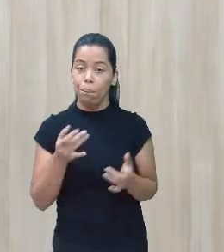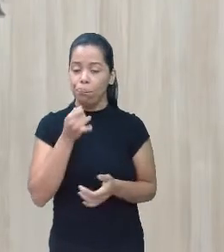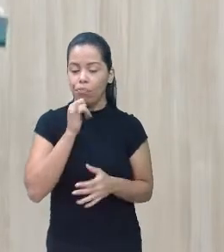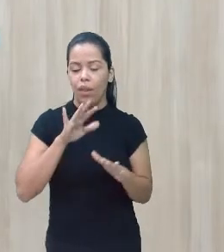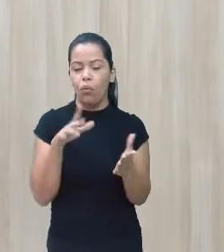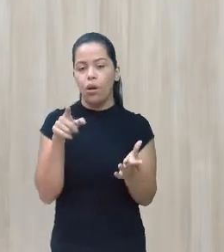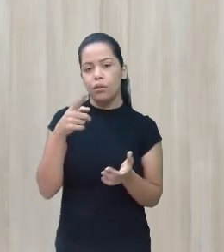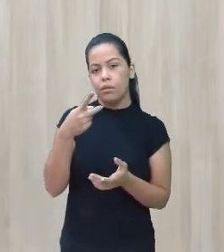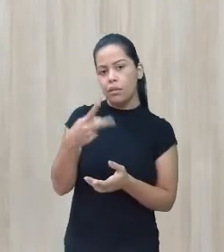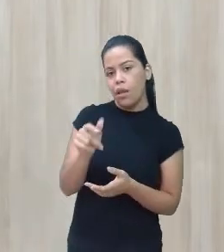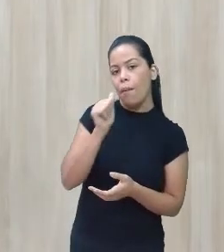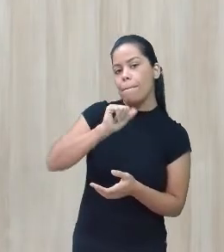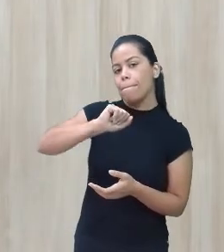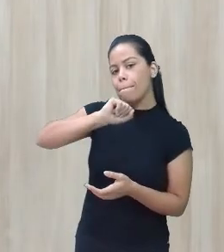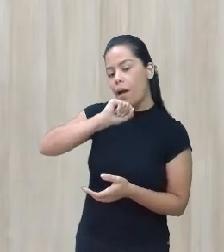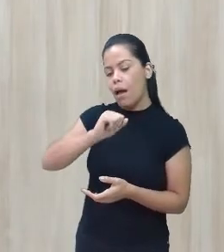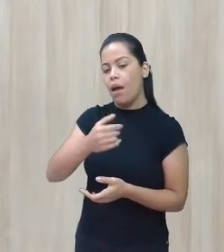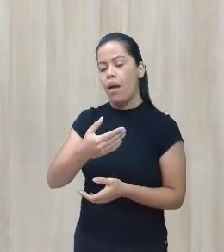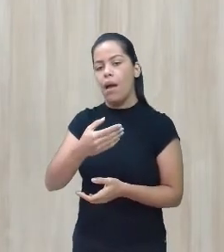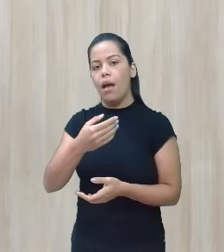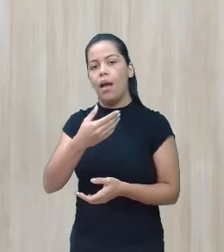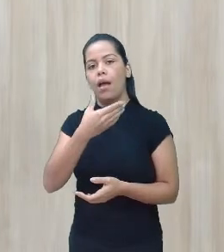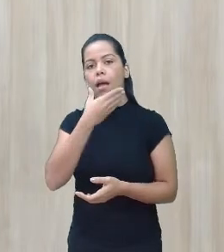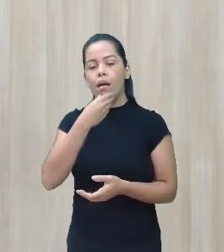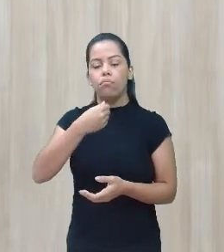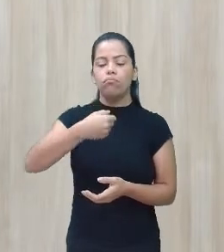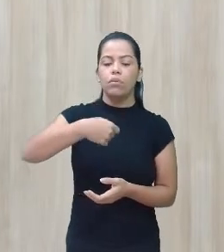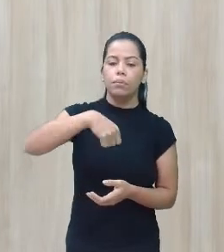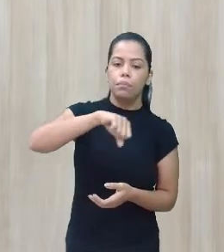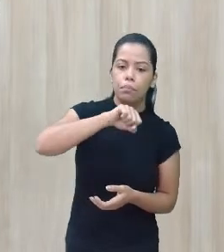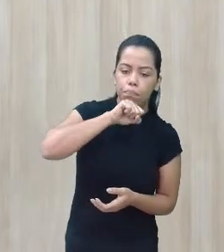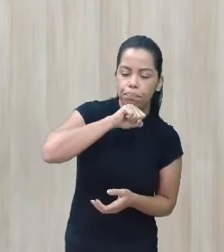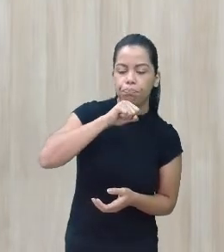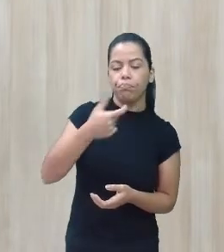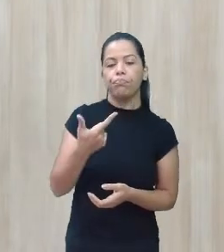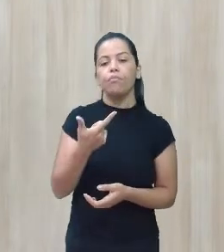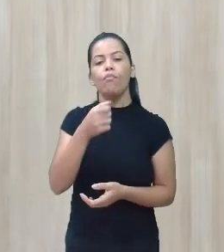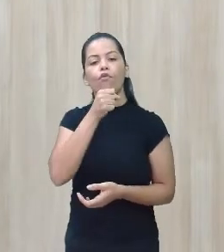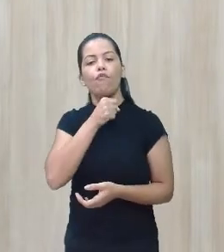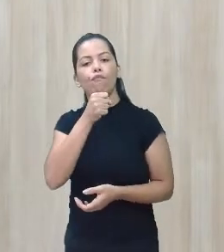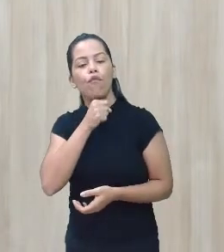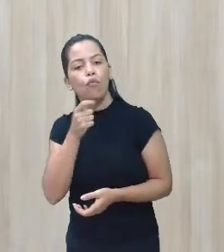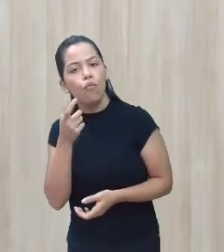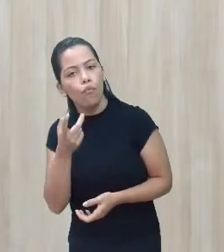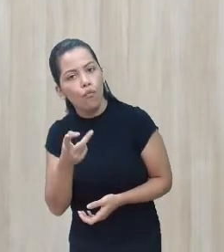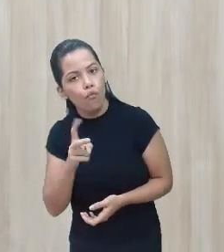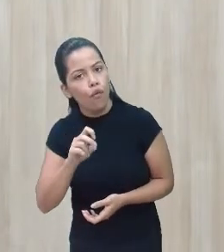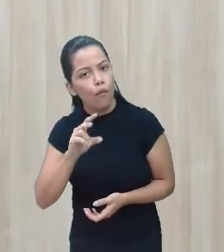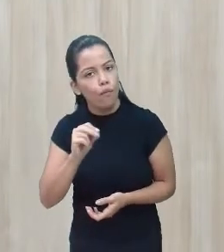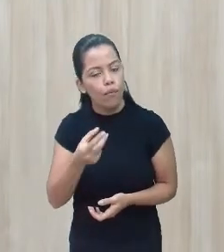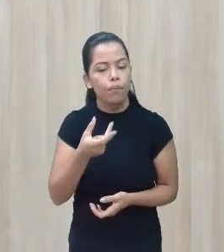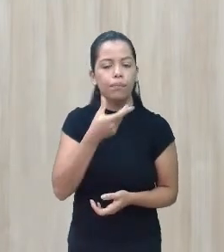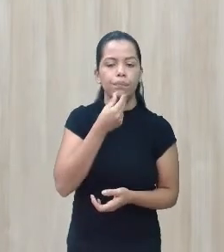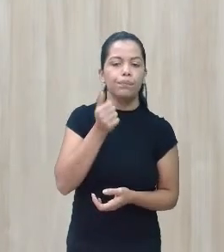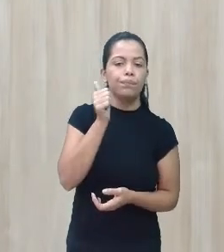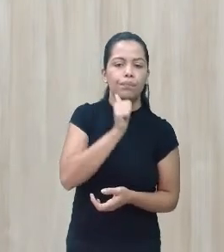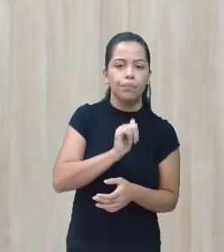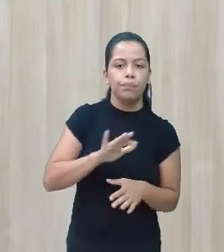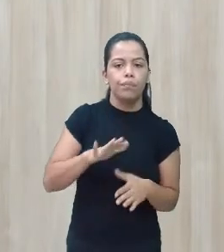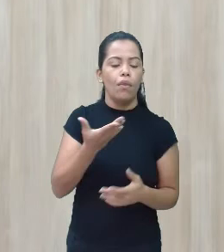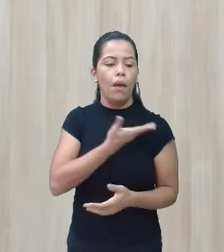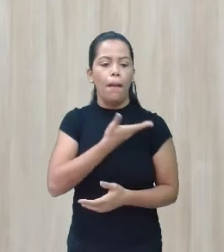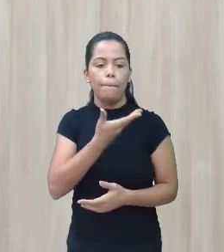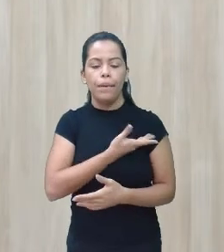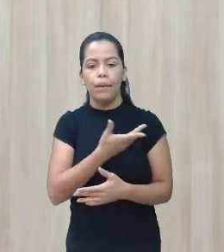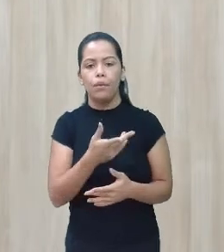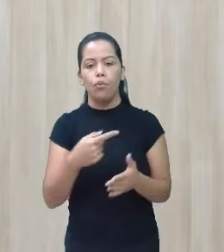sua mãe, o seu avô, o seu tio, a sua professora, os seus colegas perguntam para você o que é que você vai ser quando crescer? O que é que você